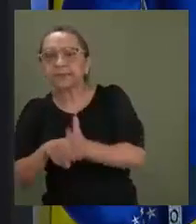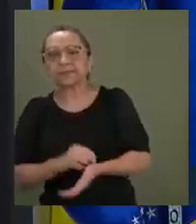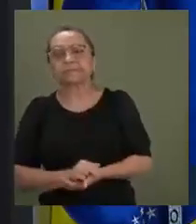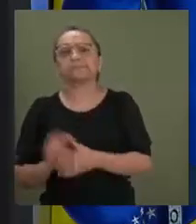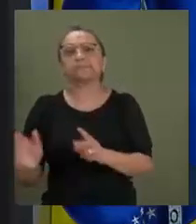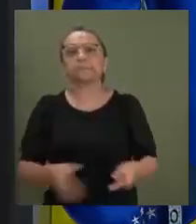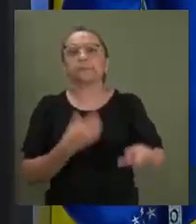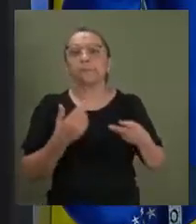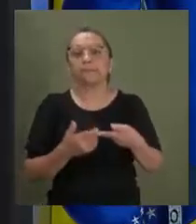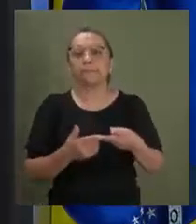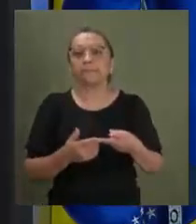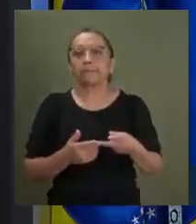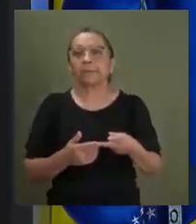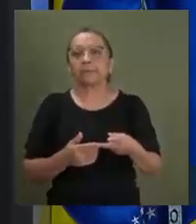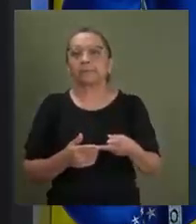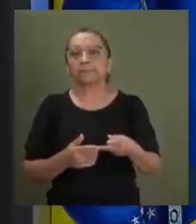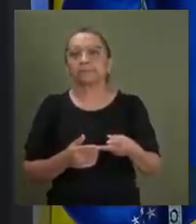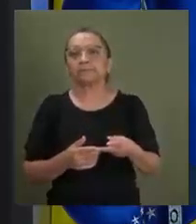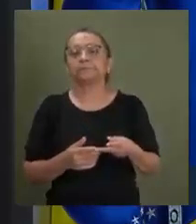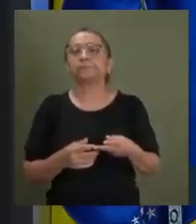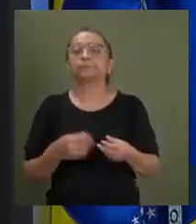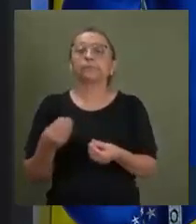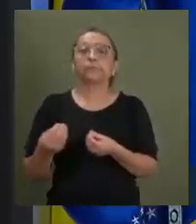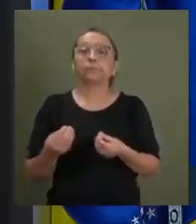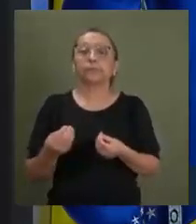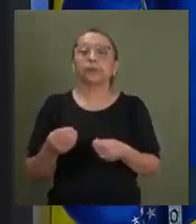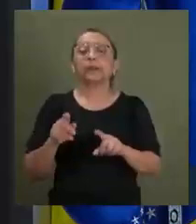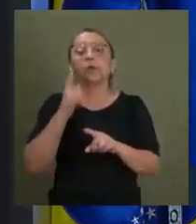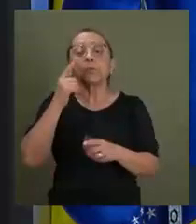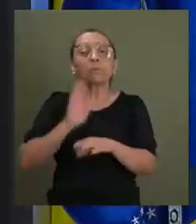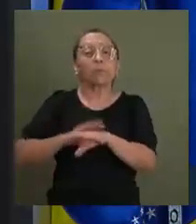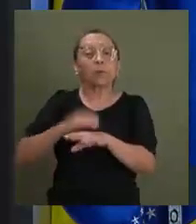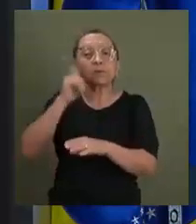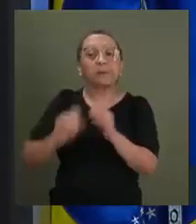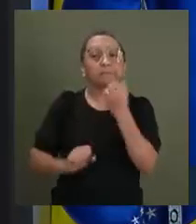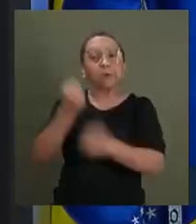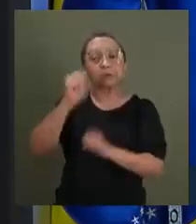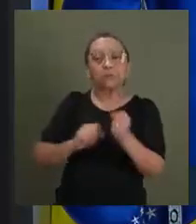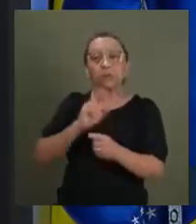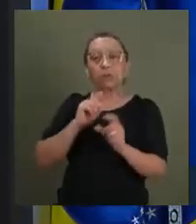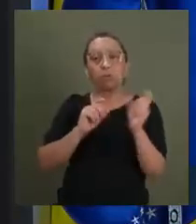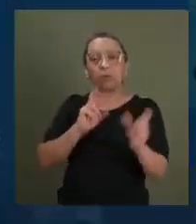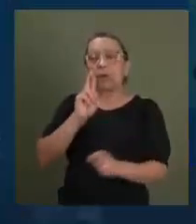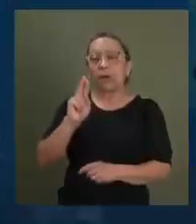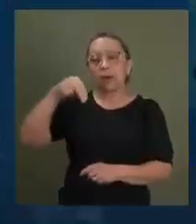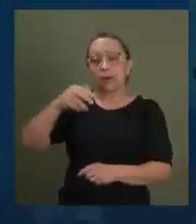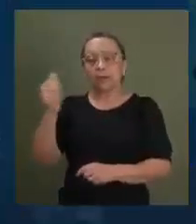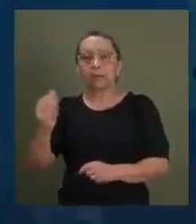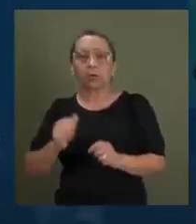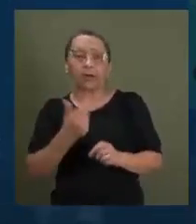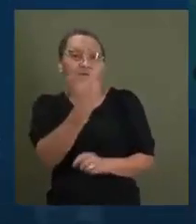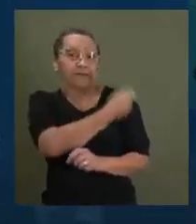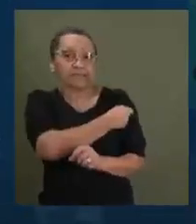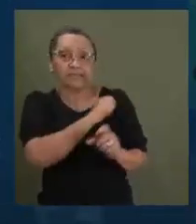Aqui, para produzir o RNA, a vacina da Pfizer, houve uma